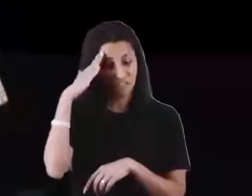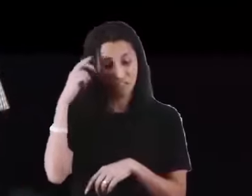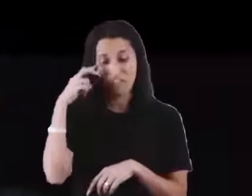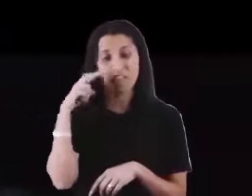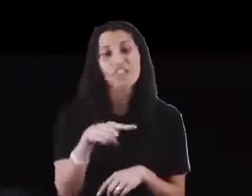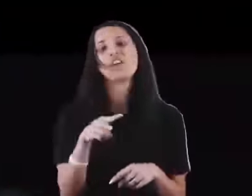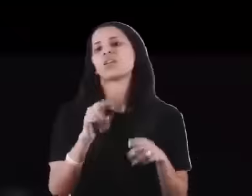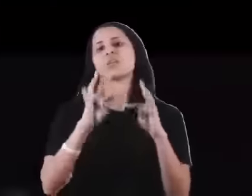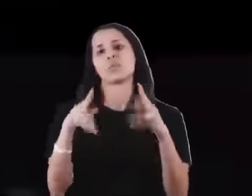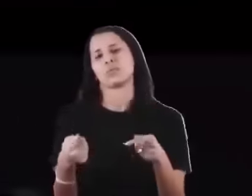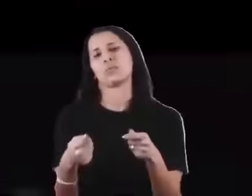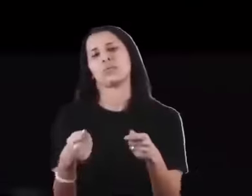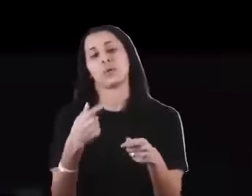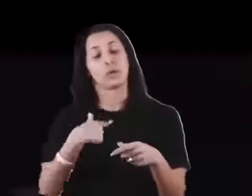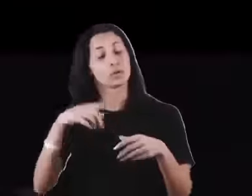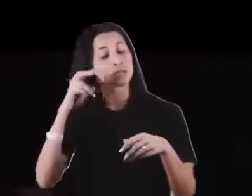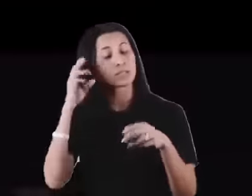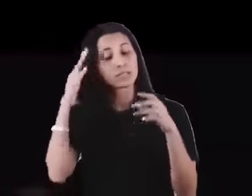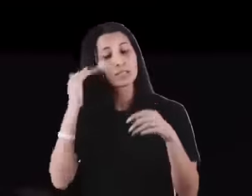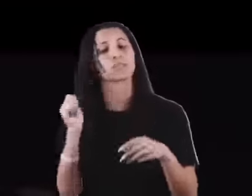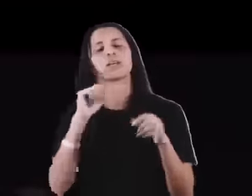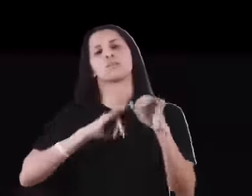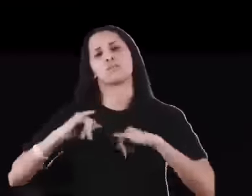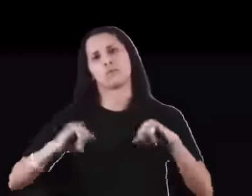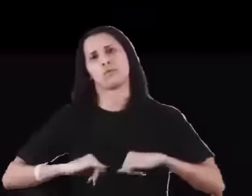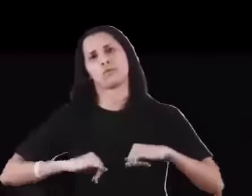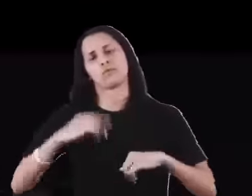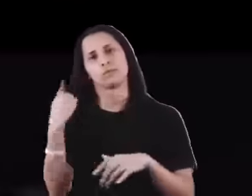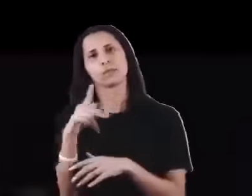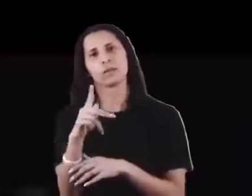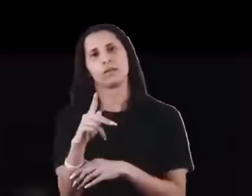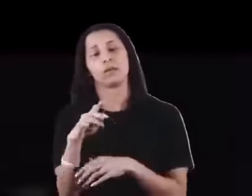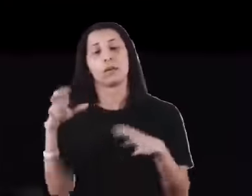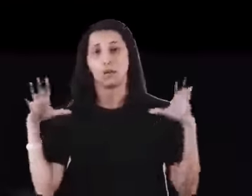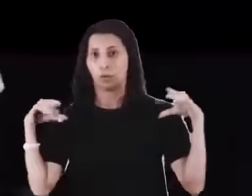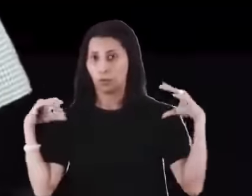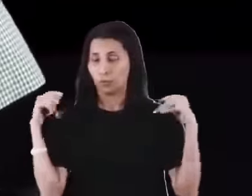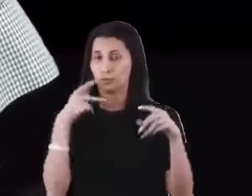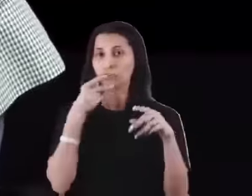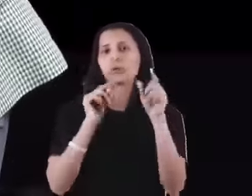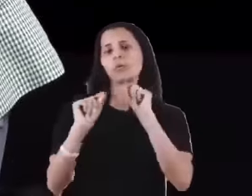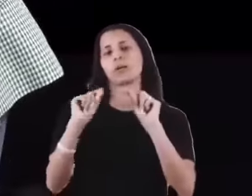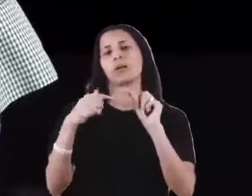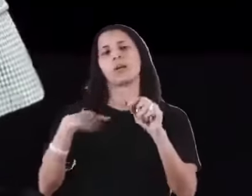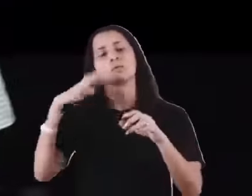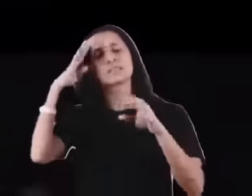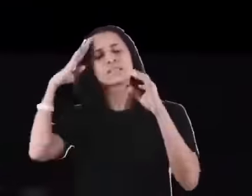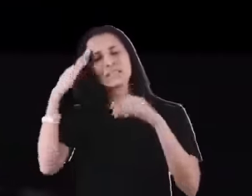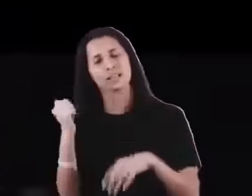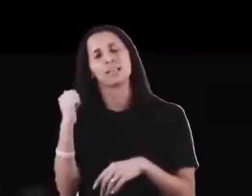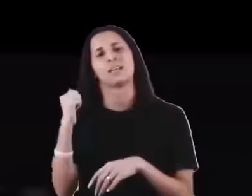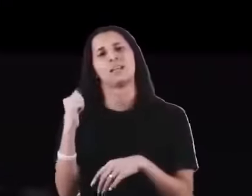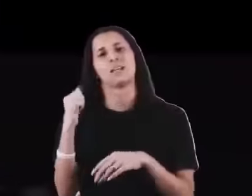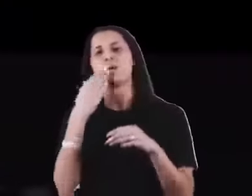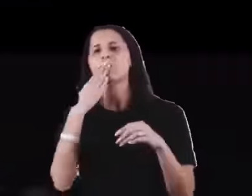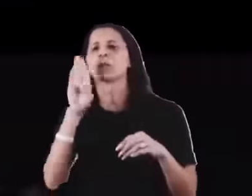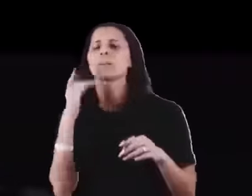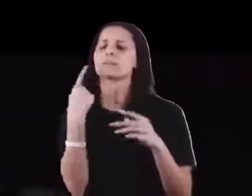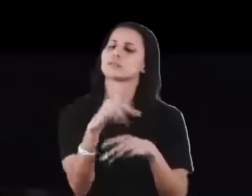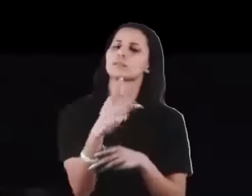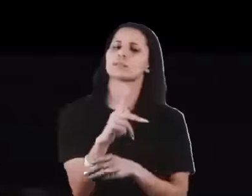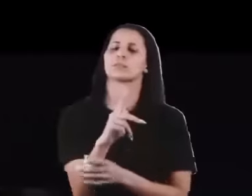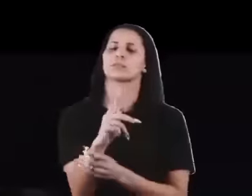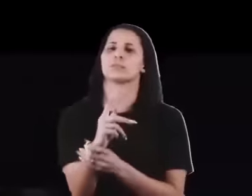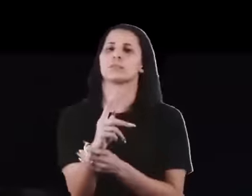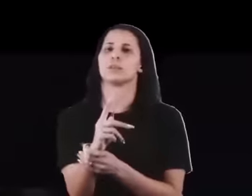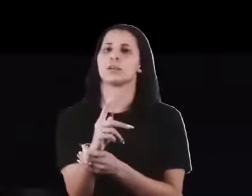sei o que você está sofrendo o Anjo disse assim H é o sei vou te dar algumas promessas por causa disso